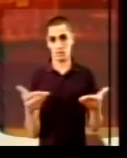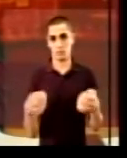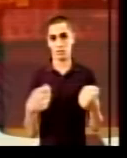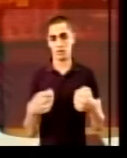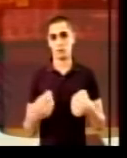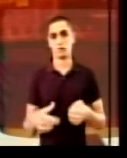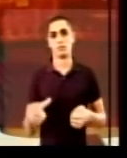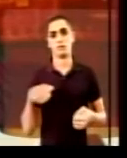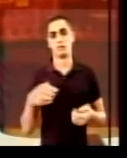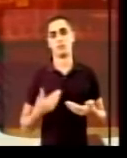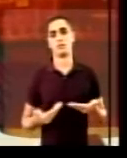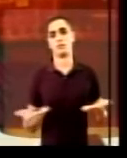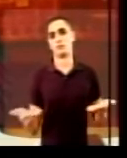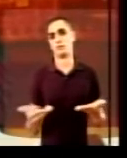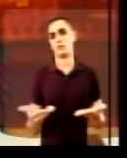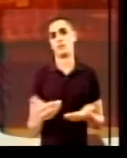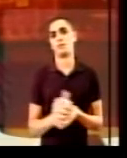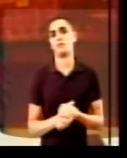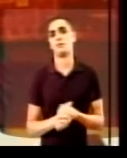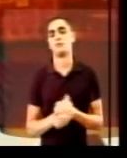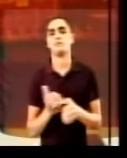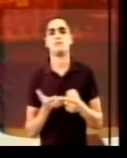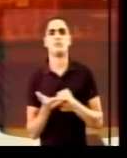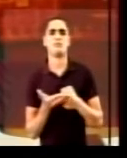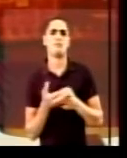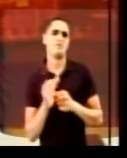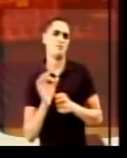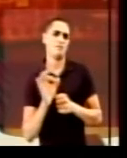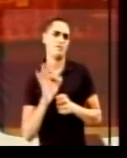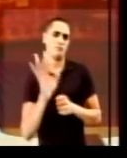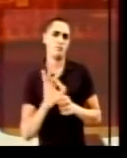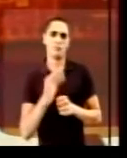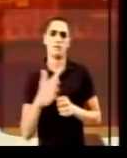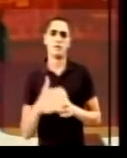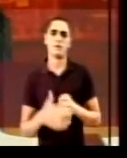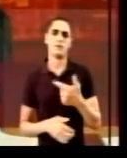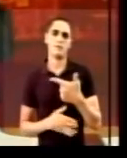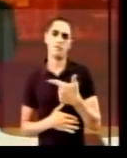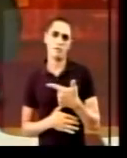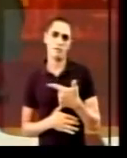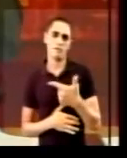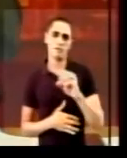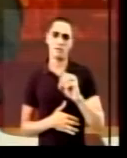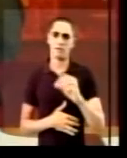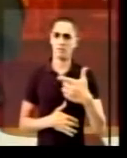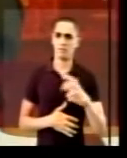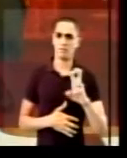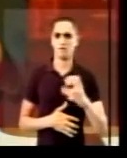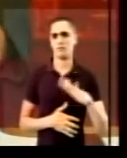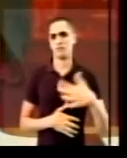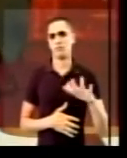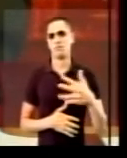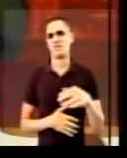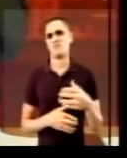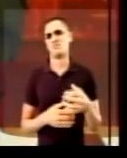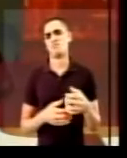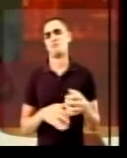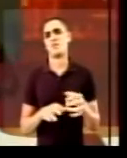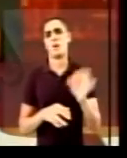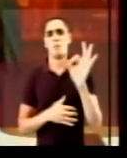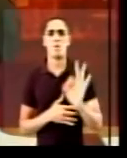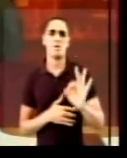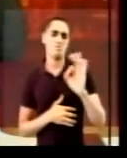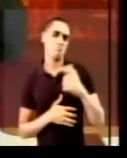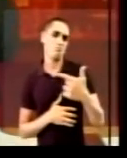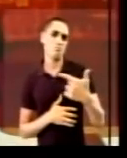média aí de 5 vezes 4, 20, entre 25, uma média de 25 óbitos